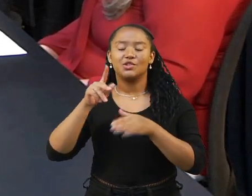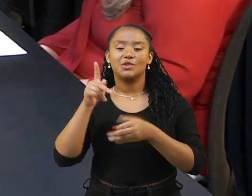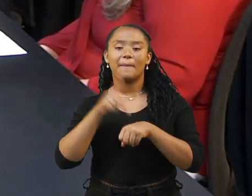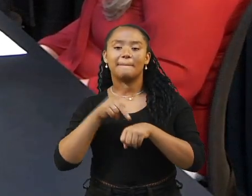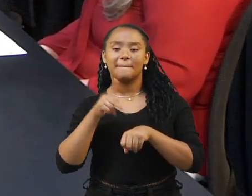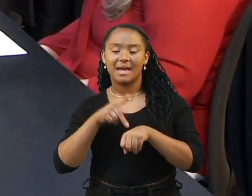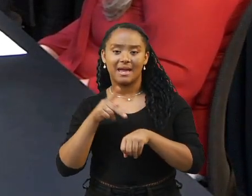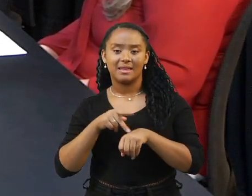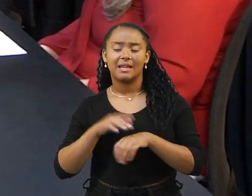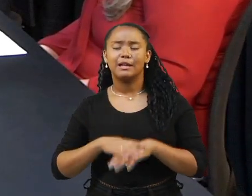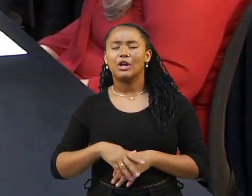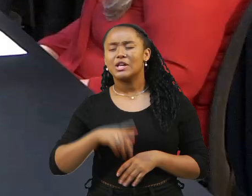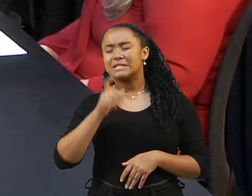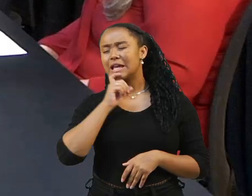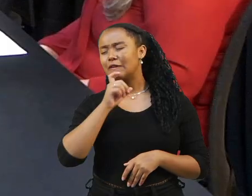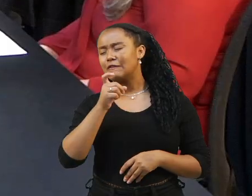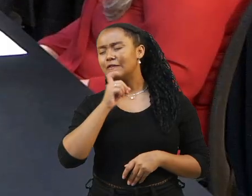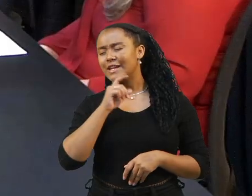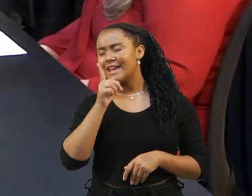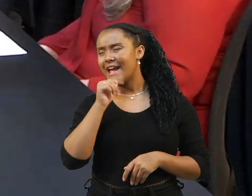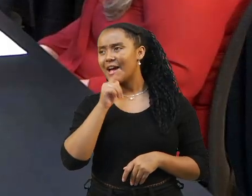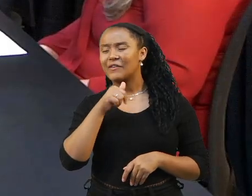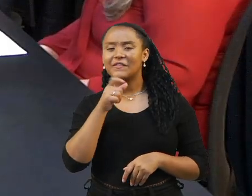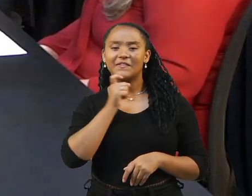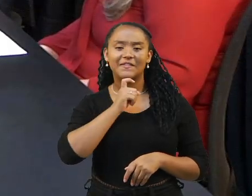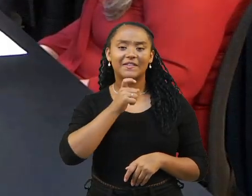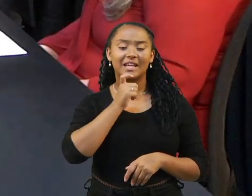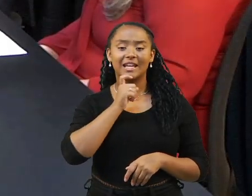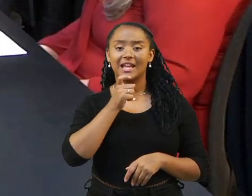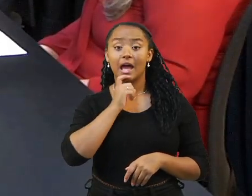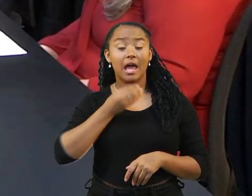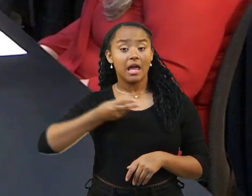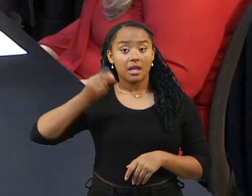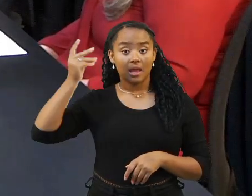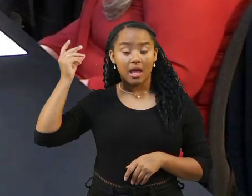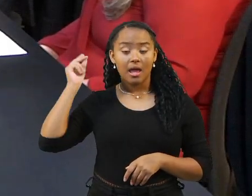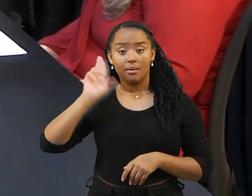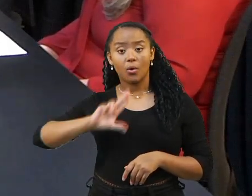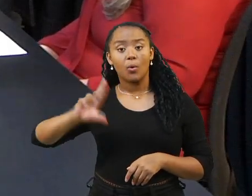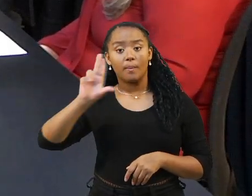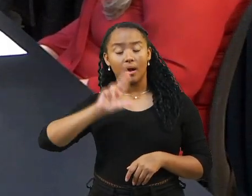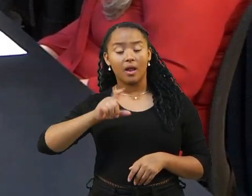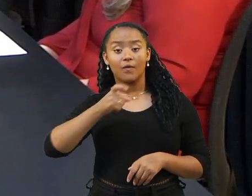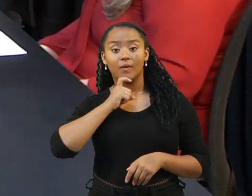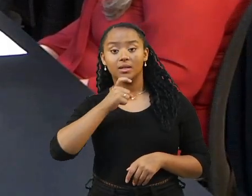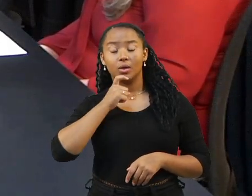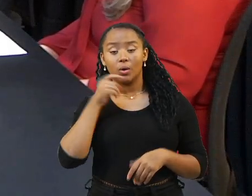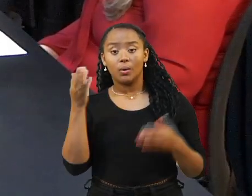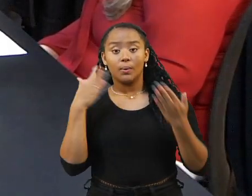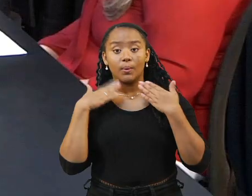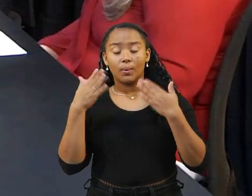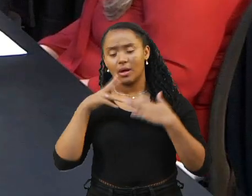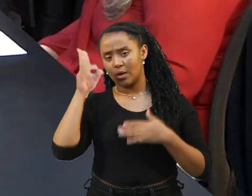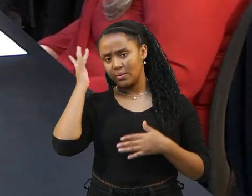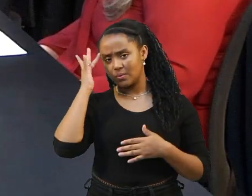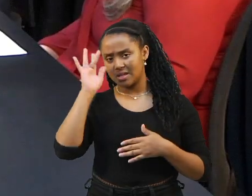gelada. E mais para frente, gelada, absurdo, gente, absurdo. E na época, Uberlândia fazia frio.